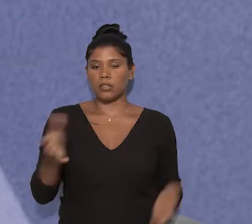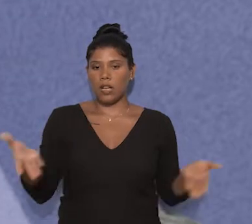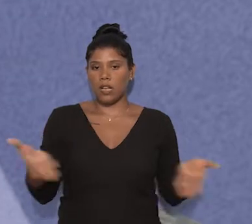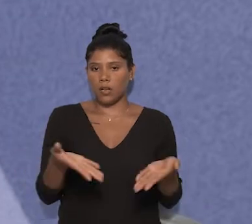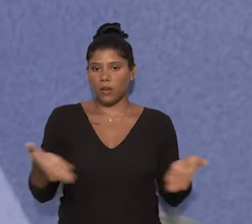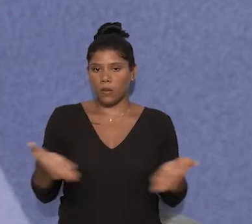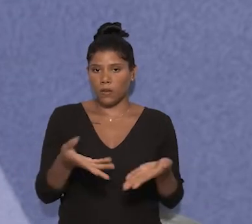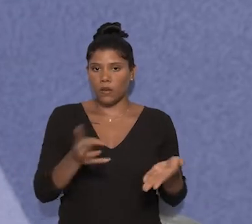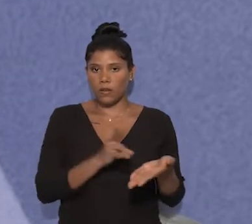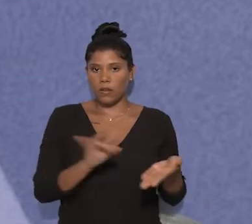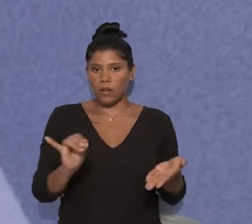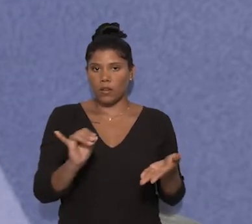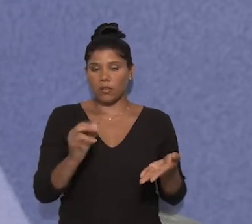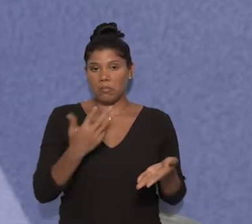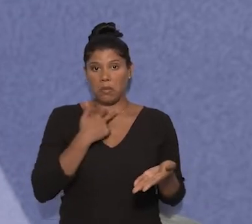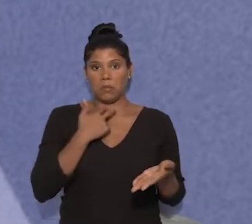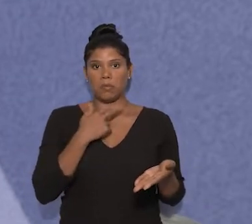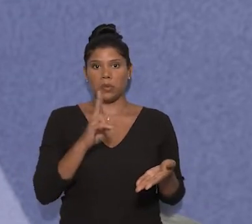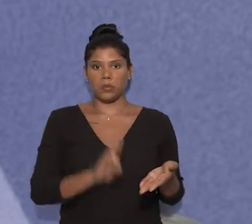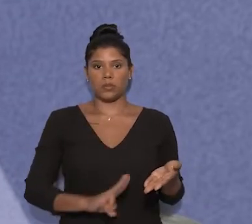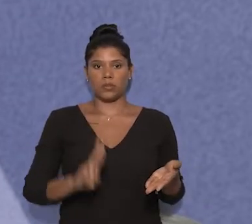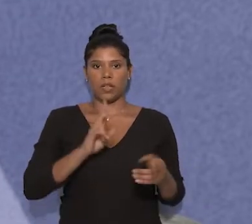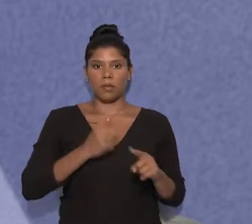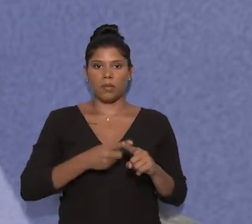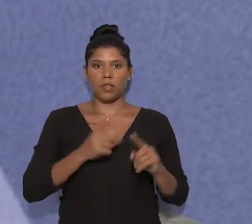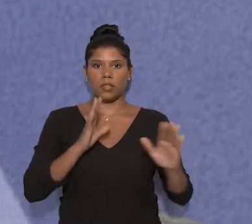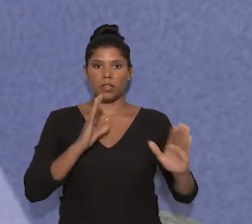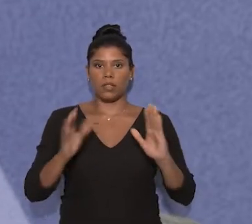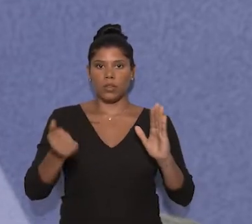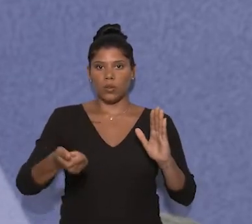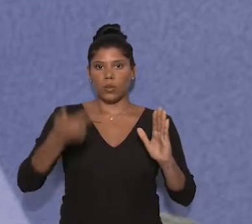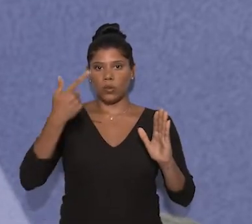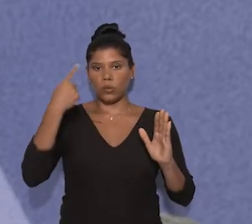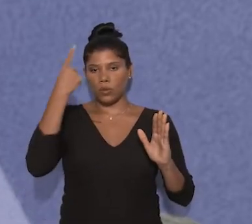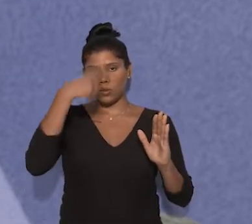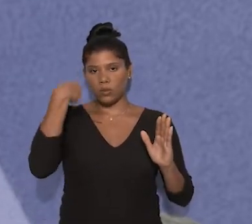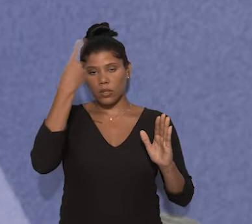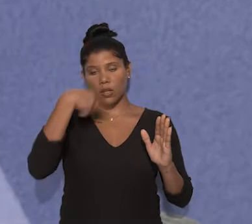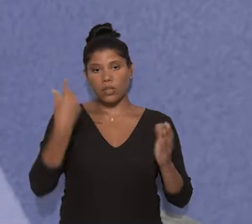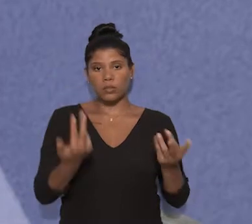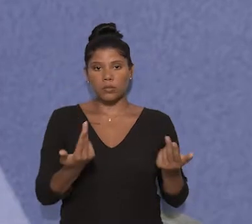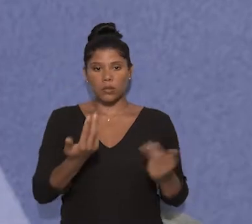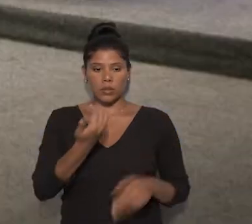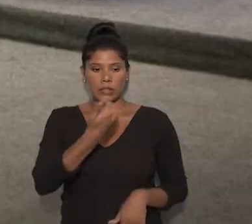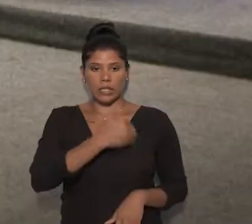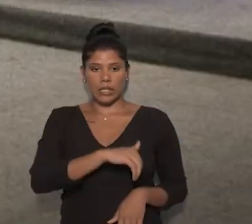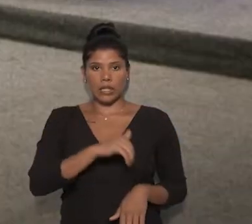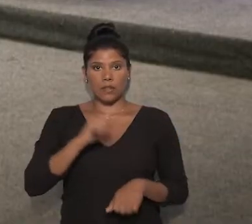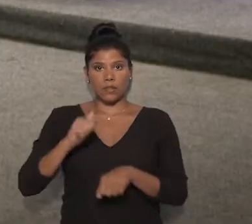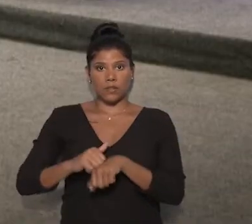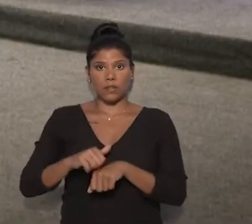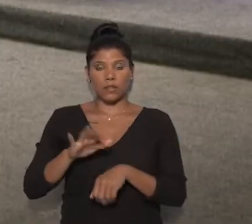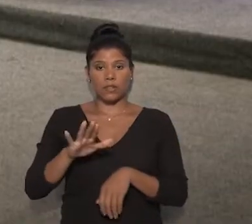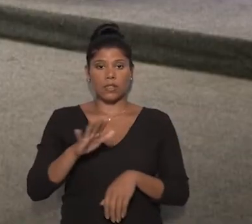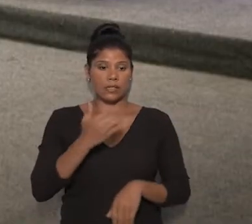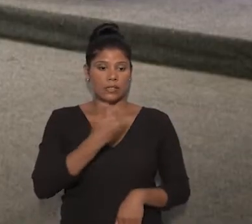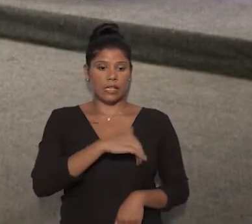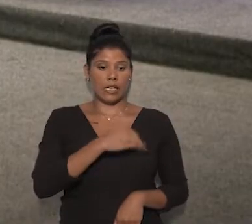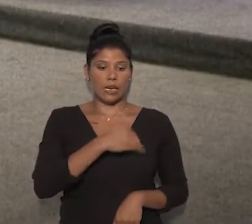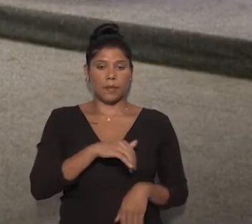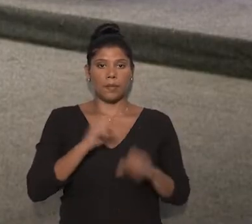agora e não pode usar. Porque tem um prazo de 12 horas. Exatamente. É o caso do Ceará e Fortaleza. O Ceará pode utilizar